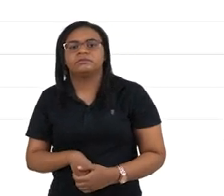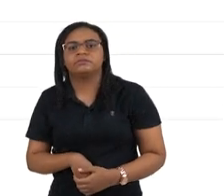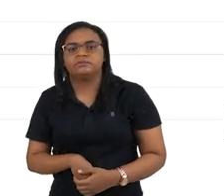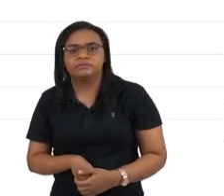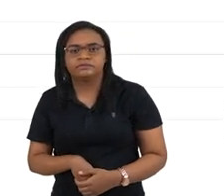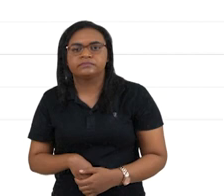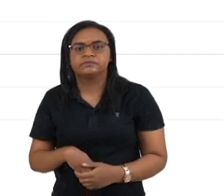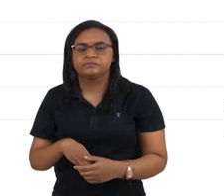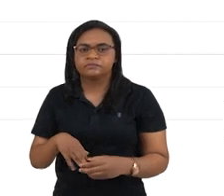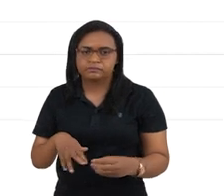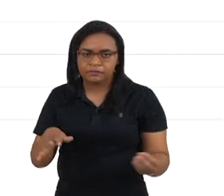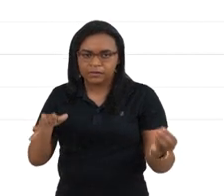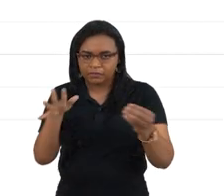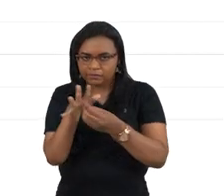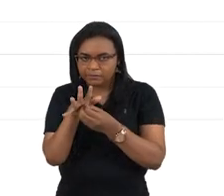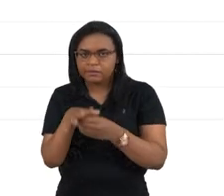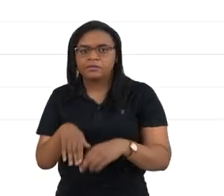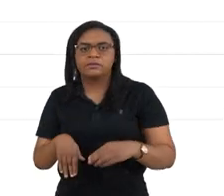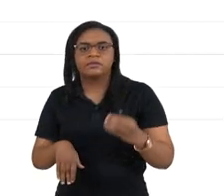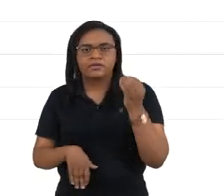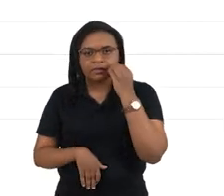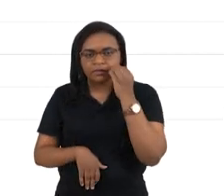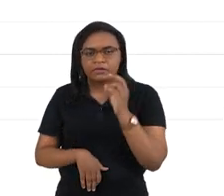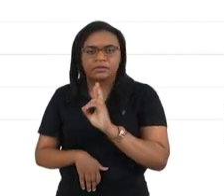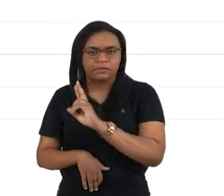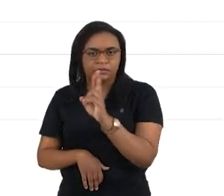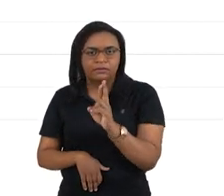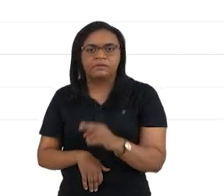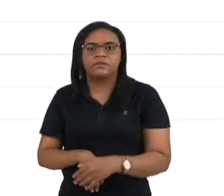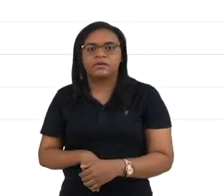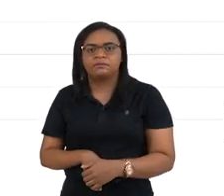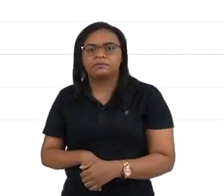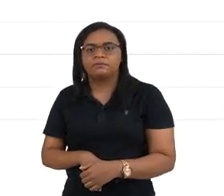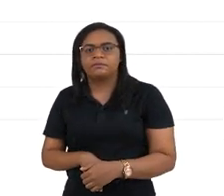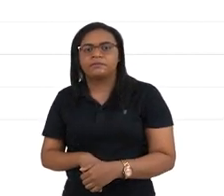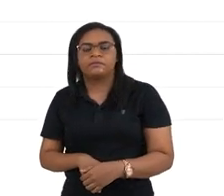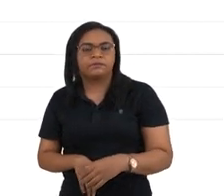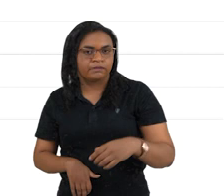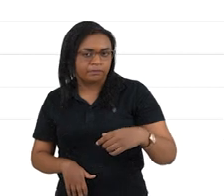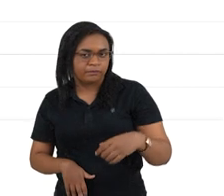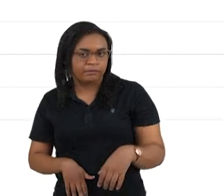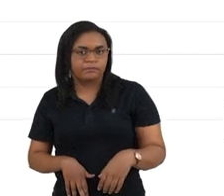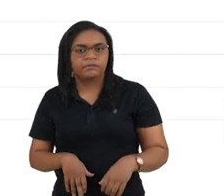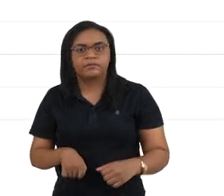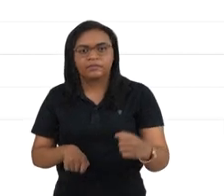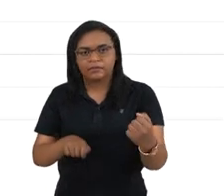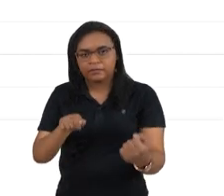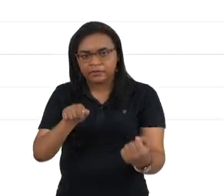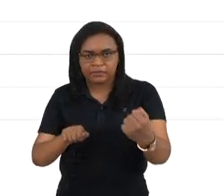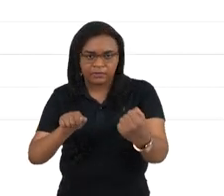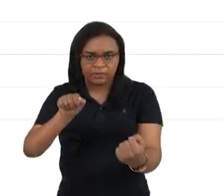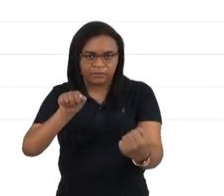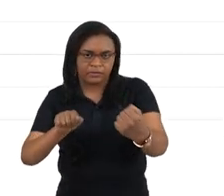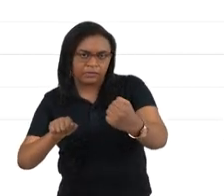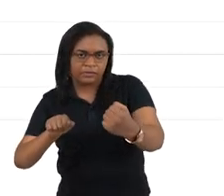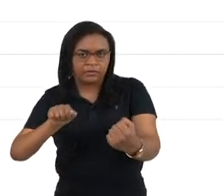Montar a proporção e resolver a equação. Então vamos ver essa outra situação aqui, ó. Em um treino de automobilismo, um piloto